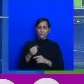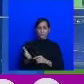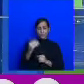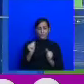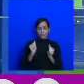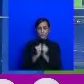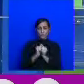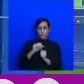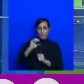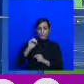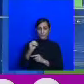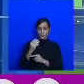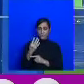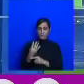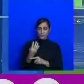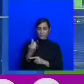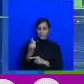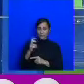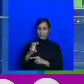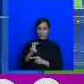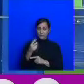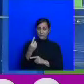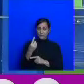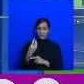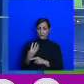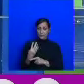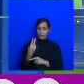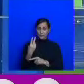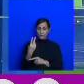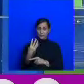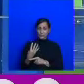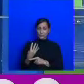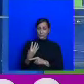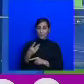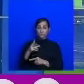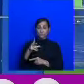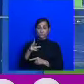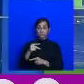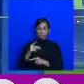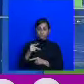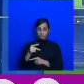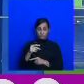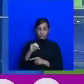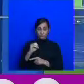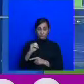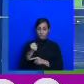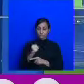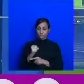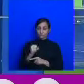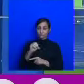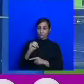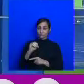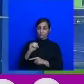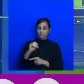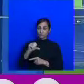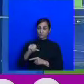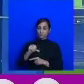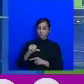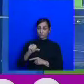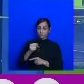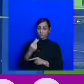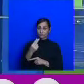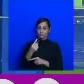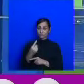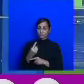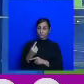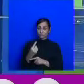2808. Confira comigo. 04, 15, 14, 24, 12, 08,